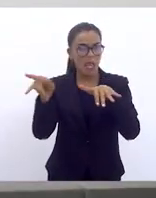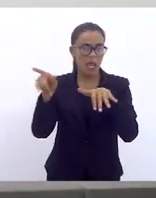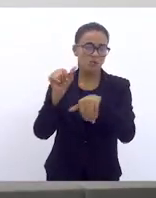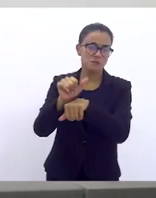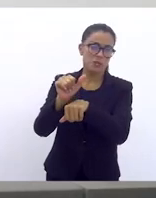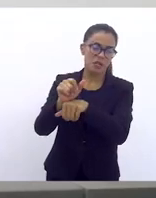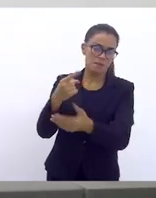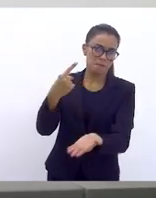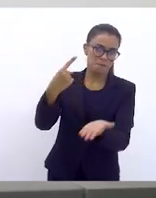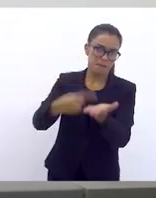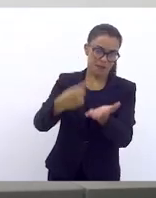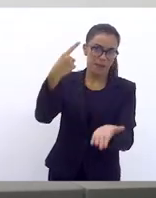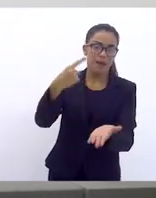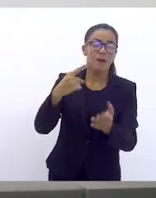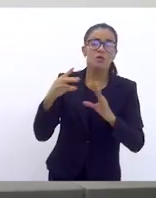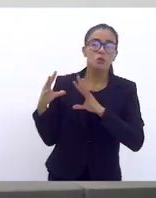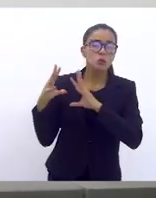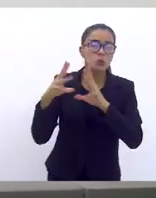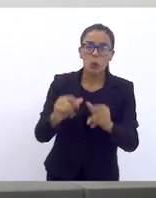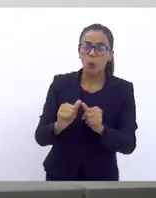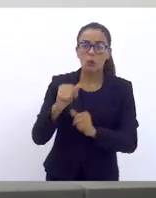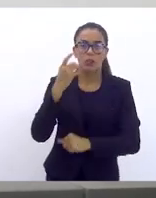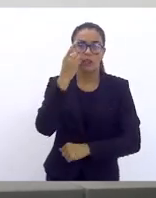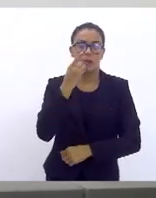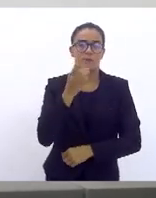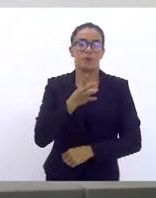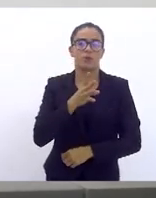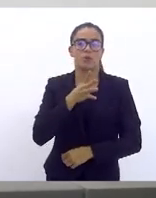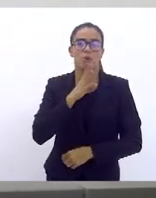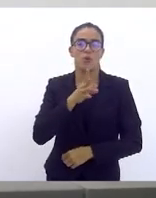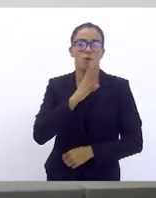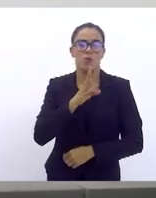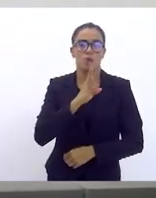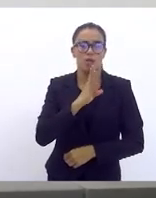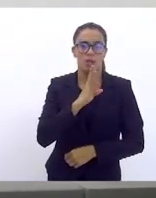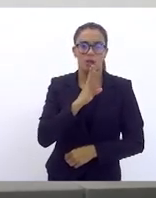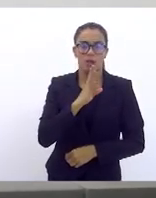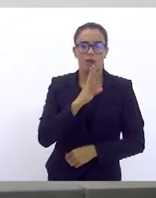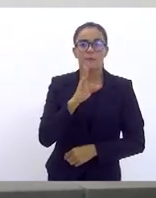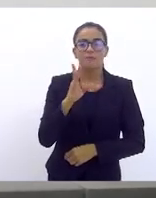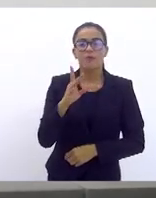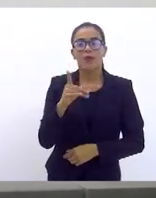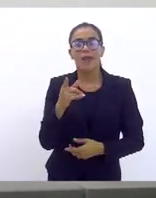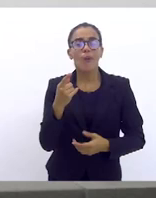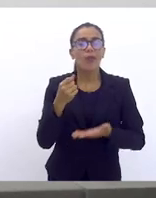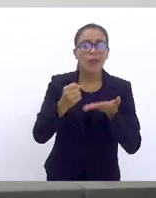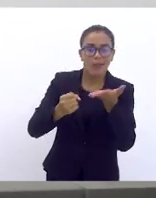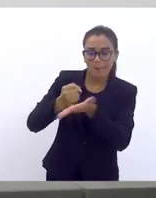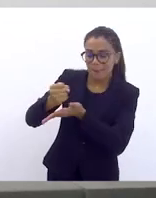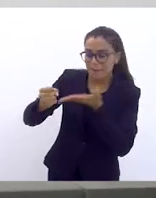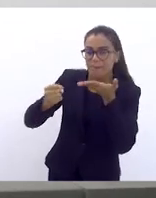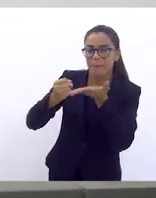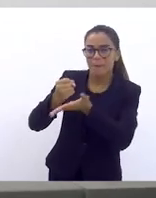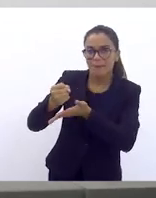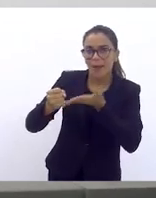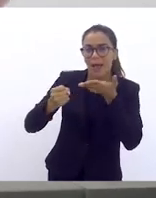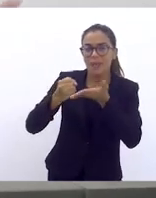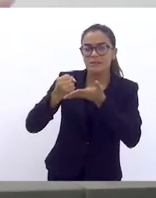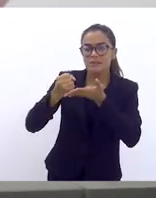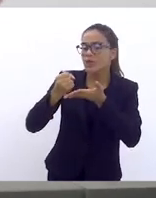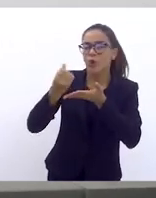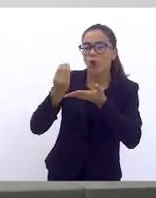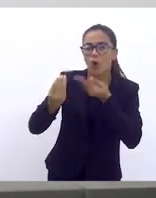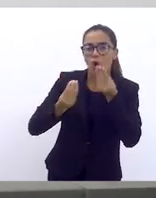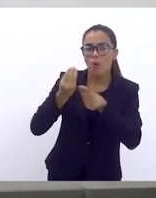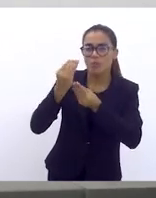para que todos os resultados pudesse conhecer aquilo que nós imaginamos que são as bases do desenvolvimento